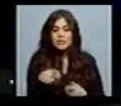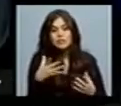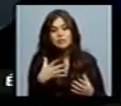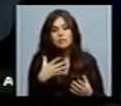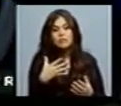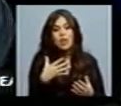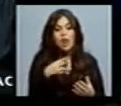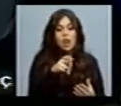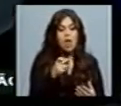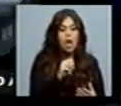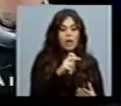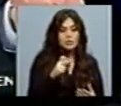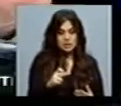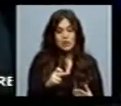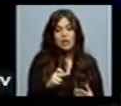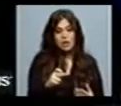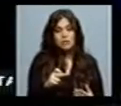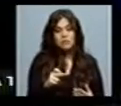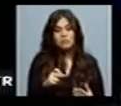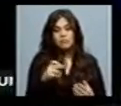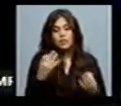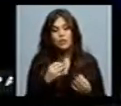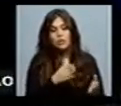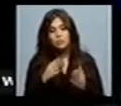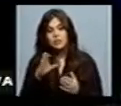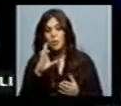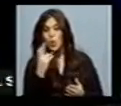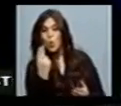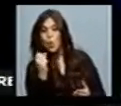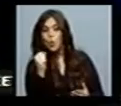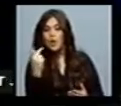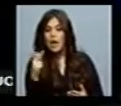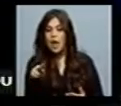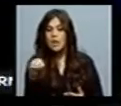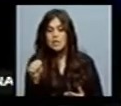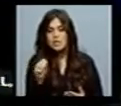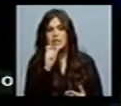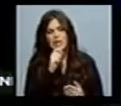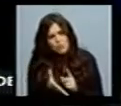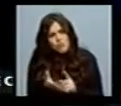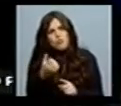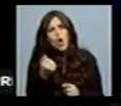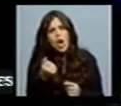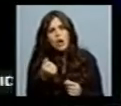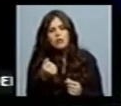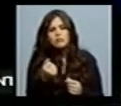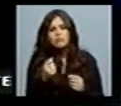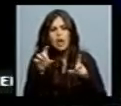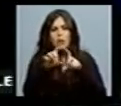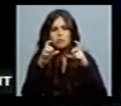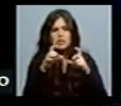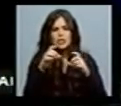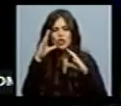a NASA, ela foi a bordo da Cassini da NASA, e da Huygens, que foi, no fundo, um grande triunfo da Agência Espacial Europeia em